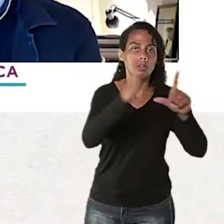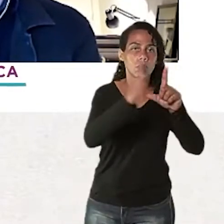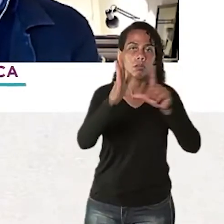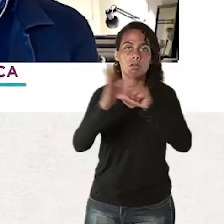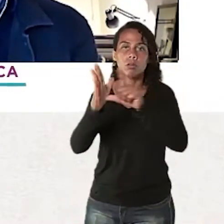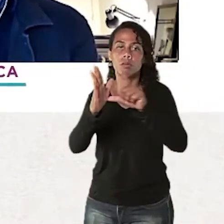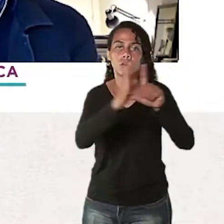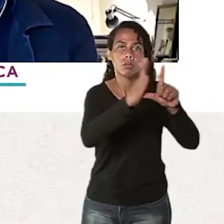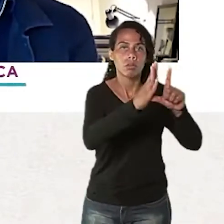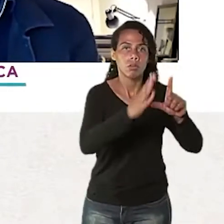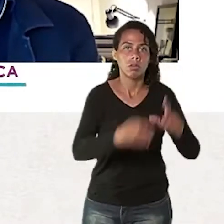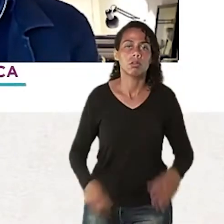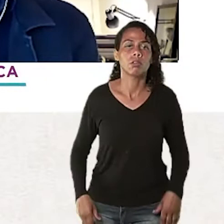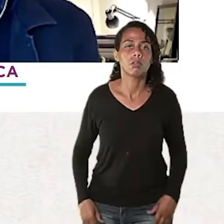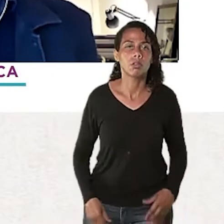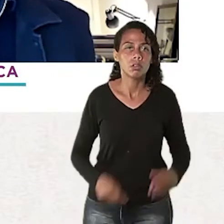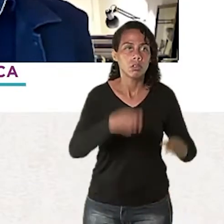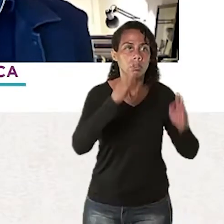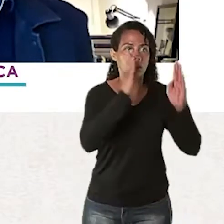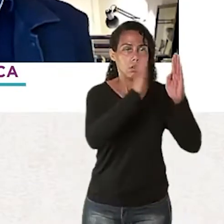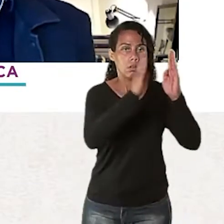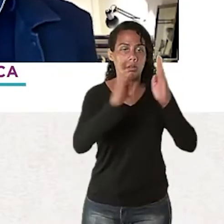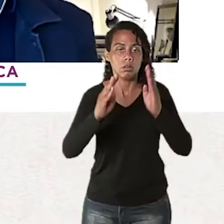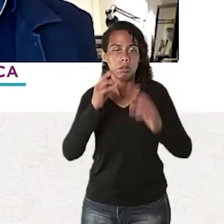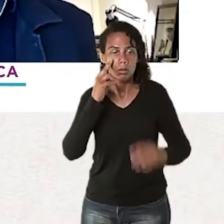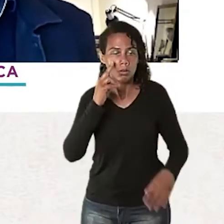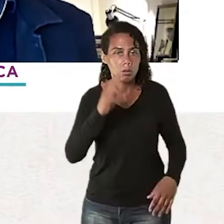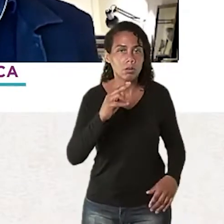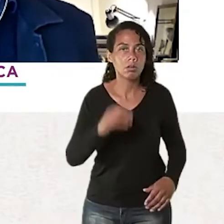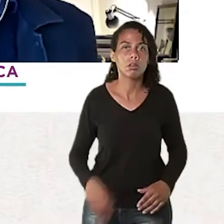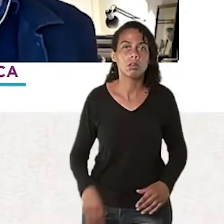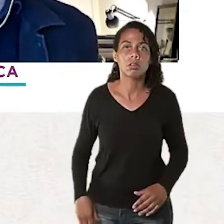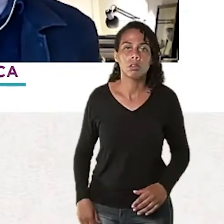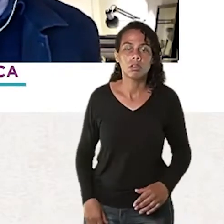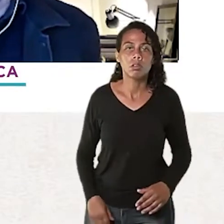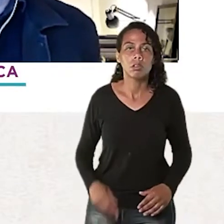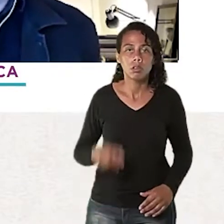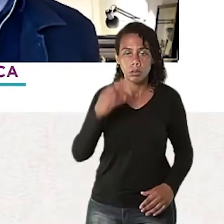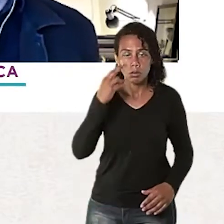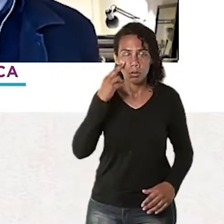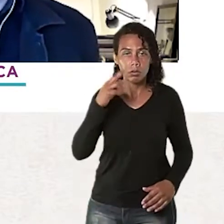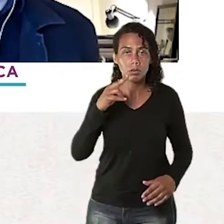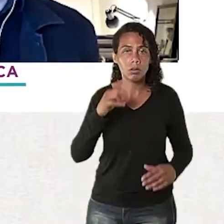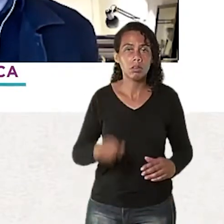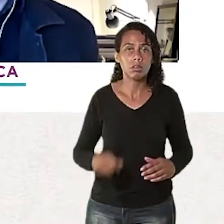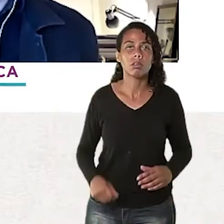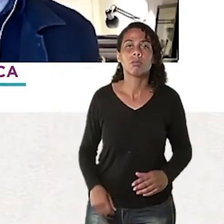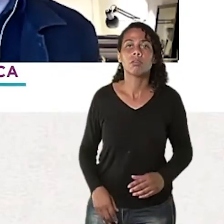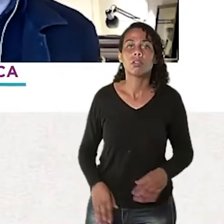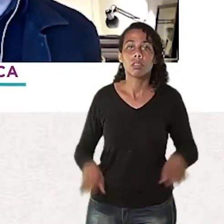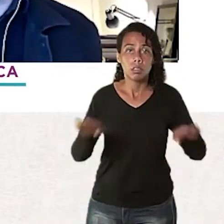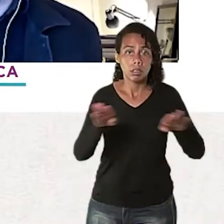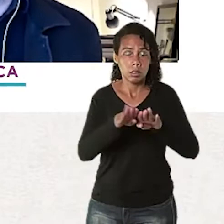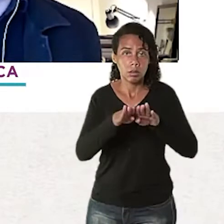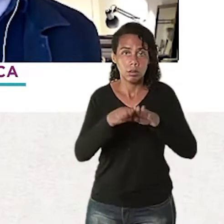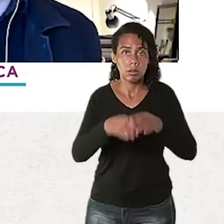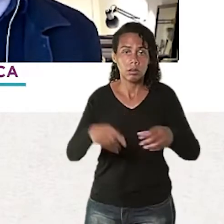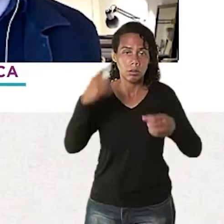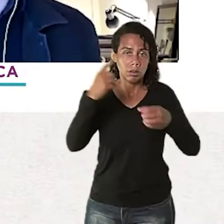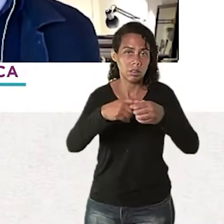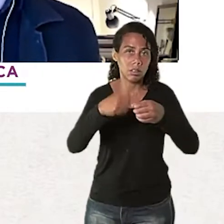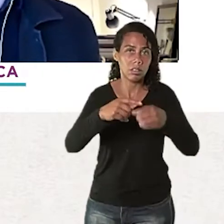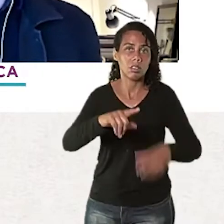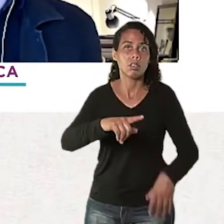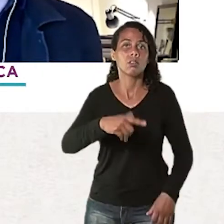uma mercearia. É espetacular. Só que Óbidos, as pessoas não moram lá, né? Eu acho que